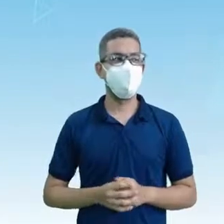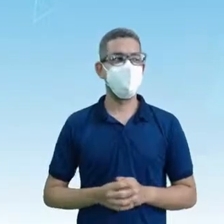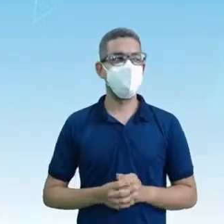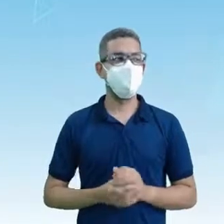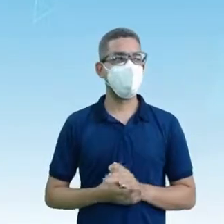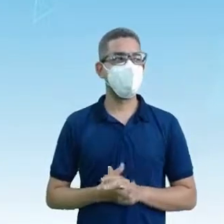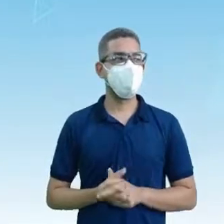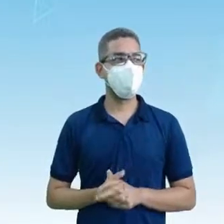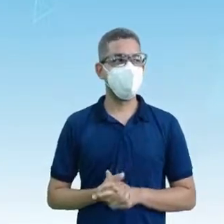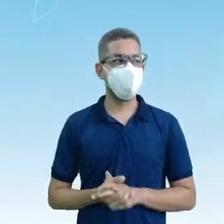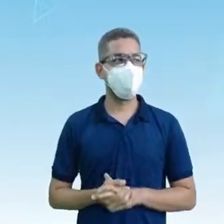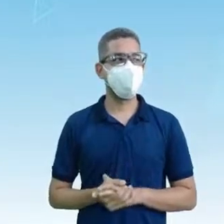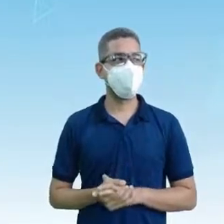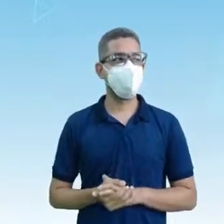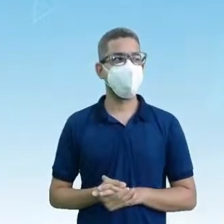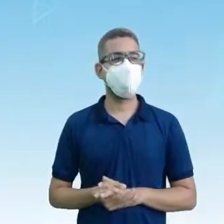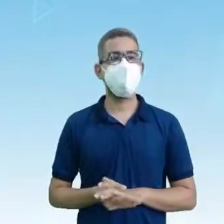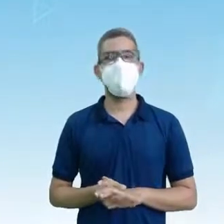Agora foi.